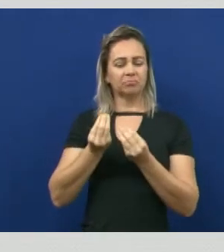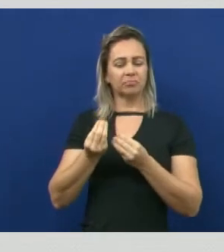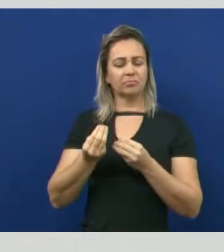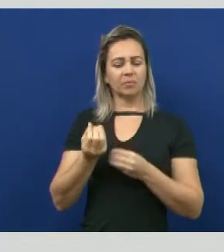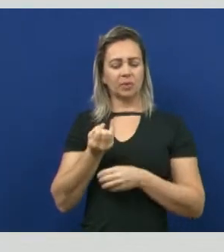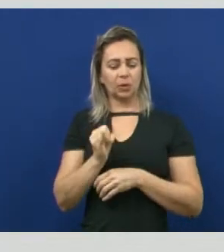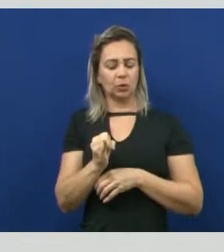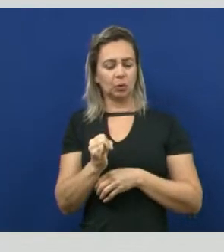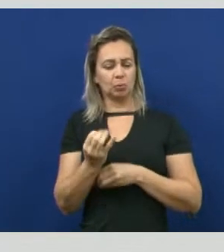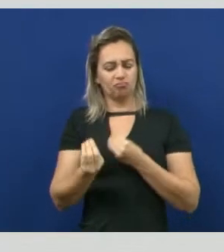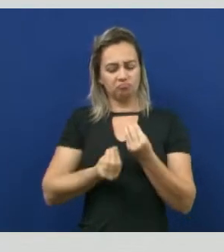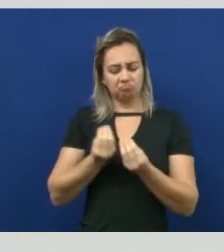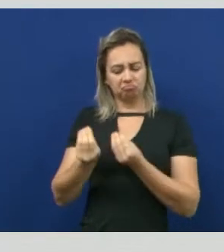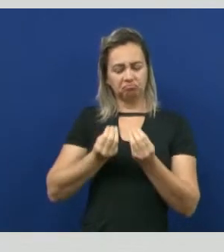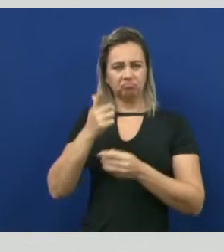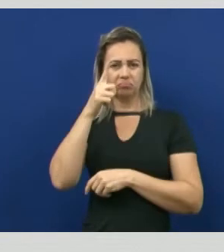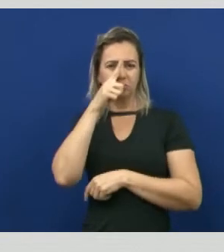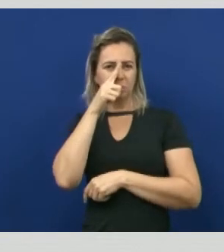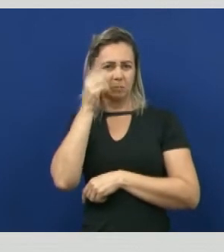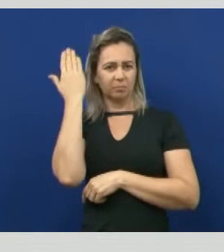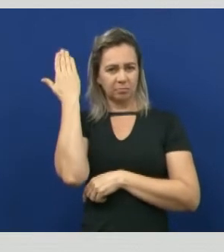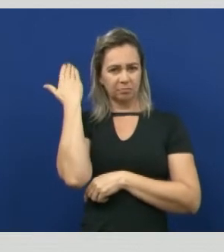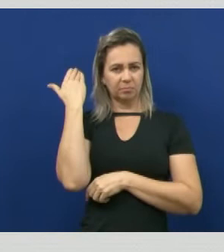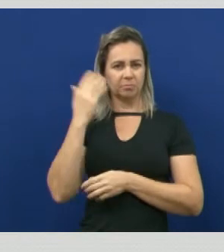deu com a Grécia Antiga.